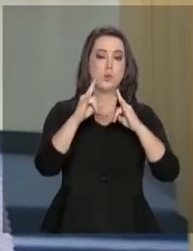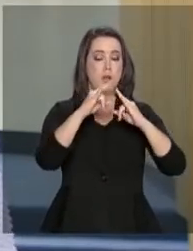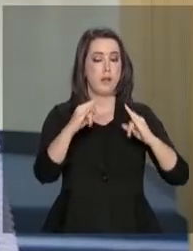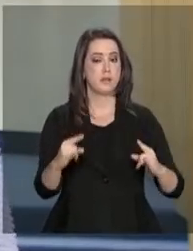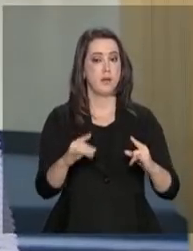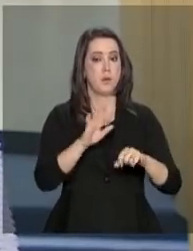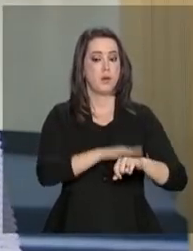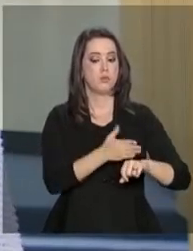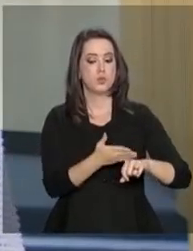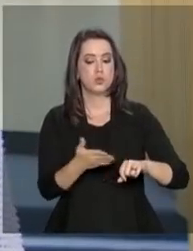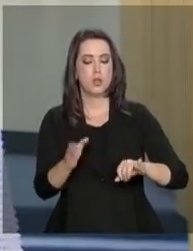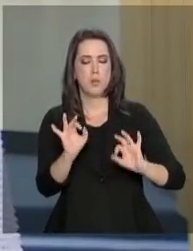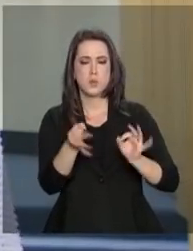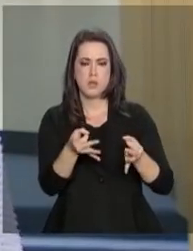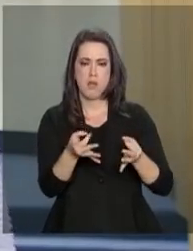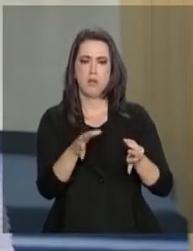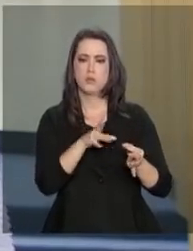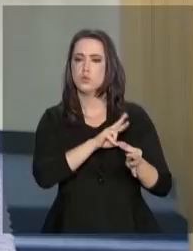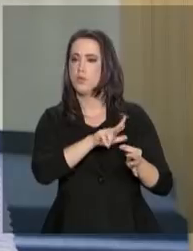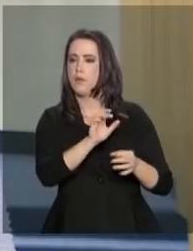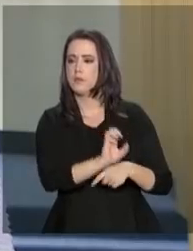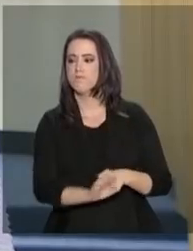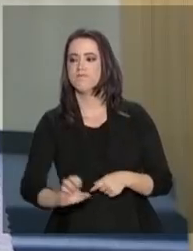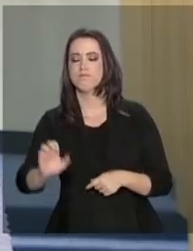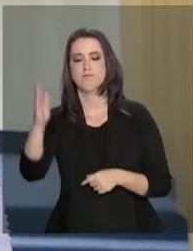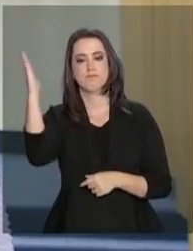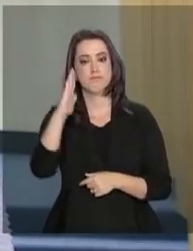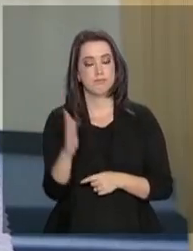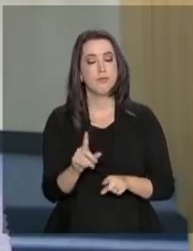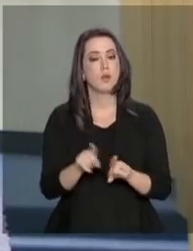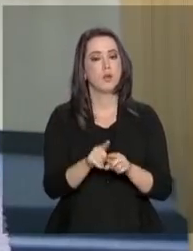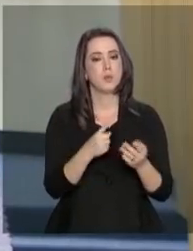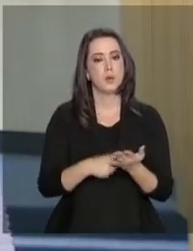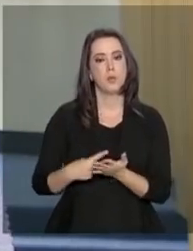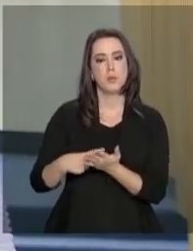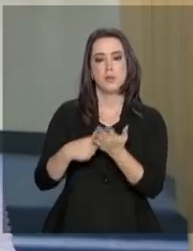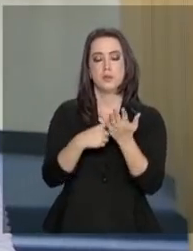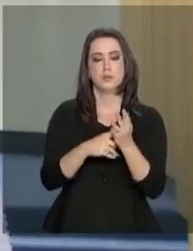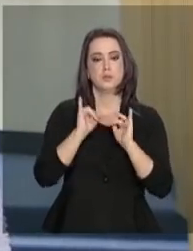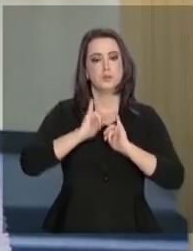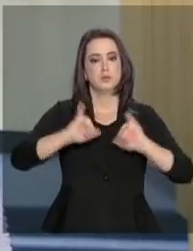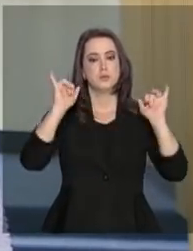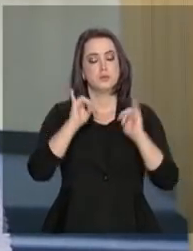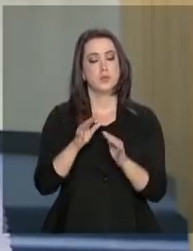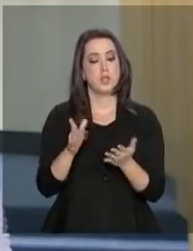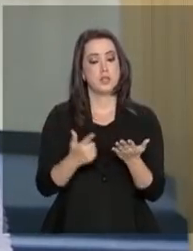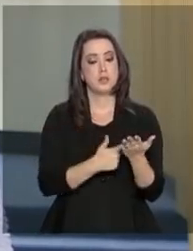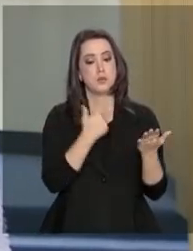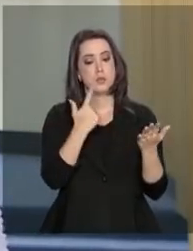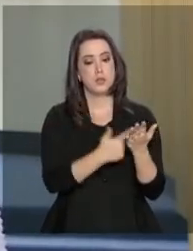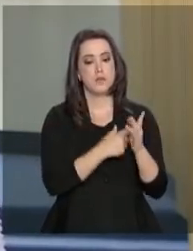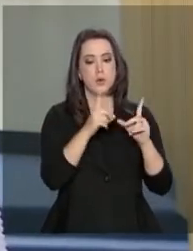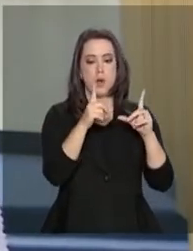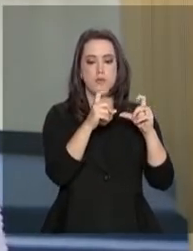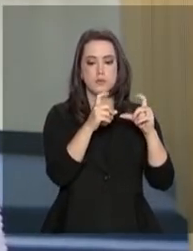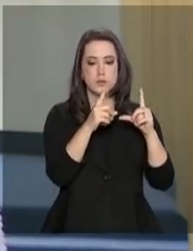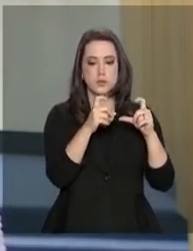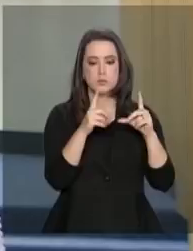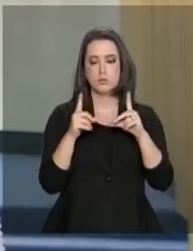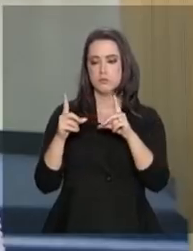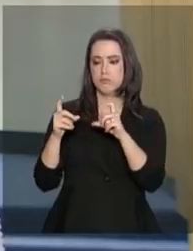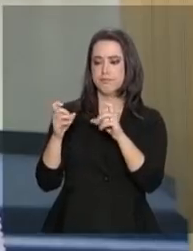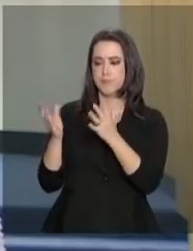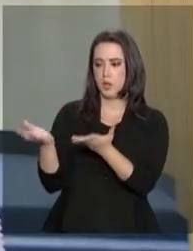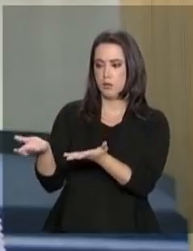em vários estados do país além da renovação do acordo foi lançado um livro com registro fotográfico do